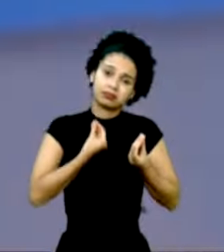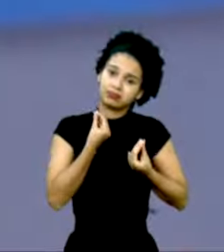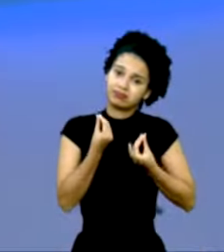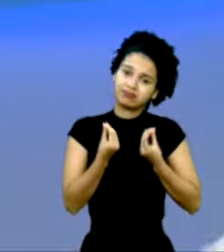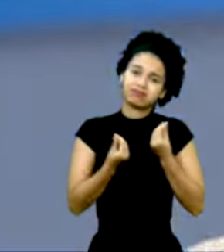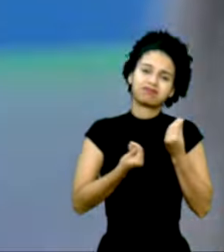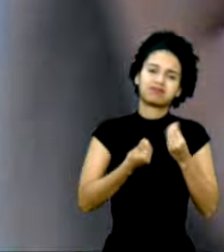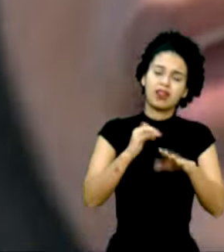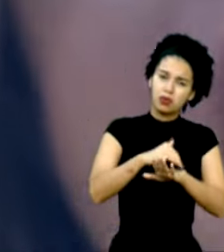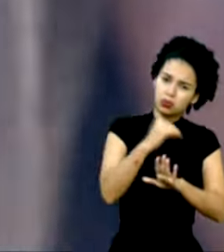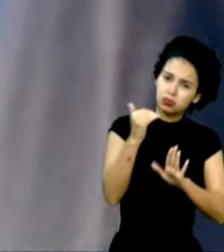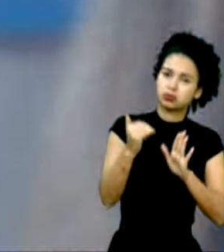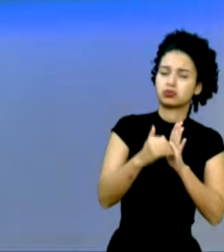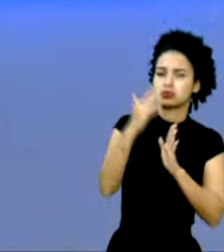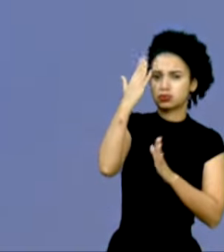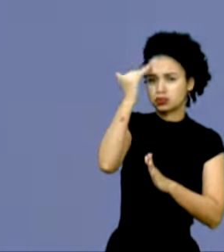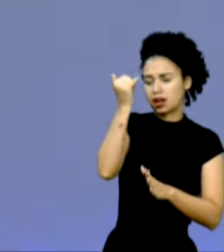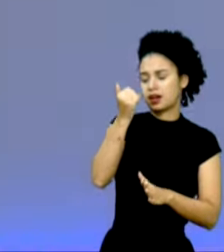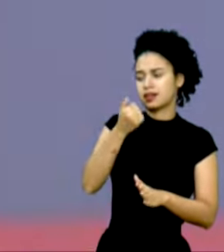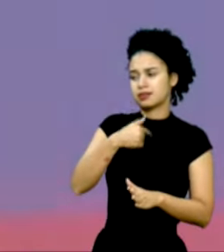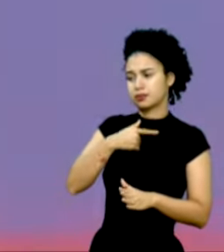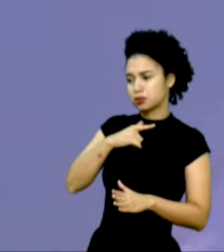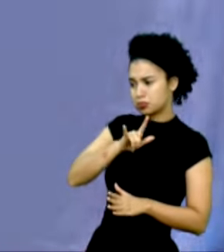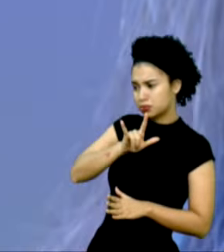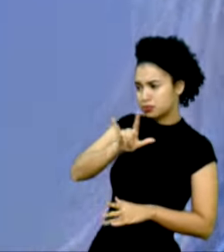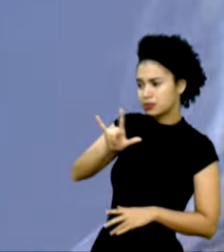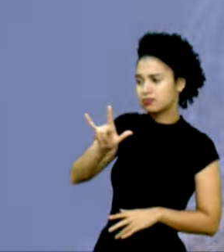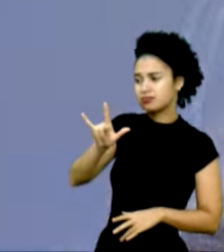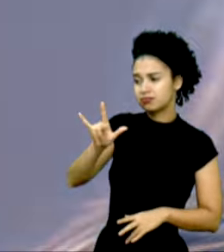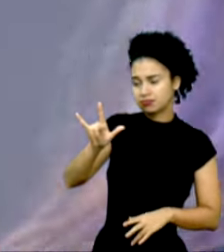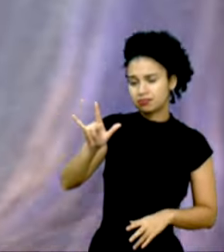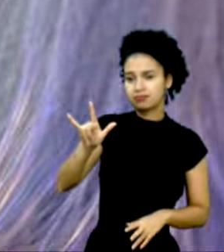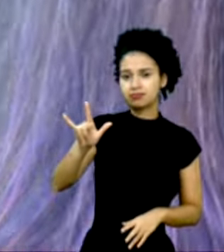Todos sabem que eu te amo,